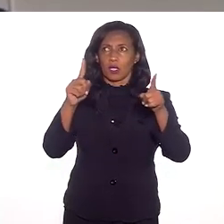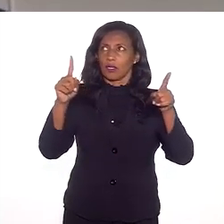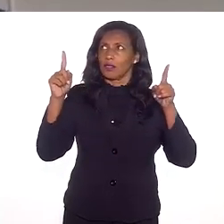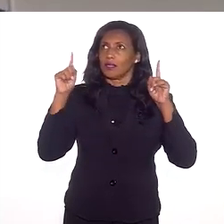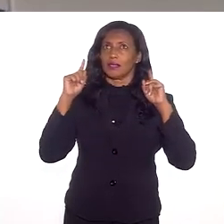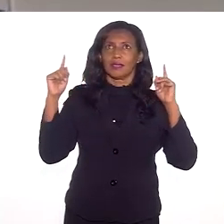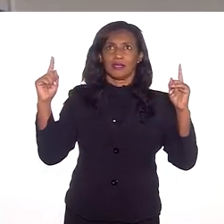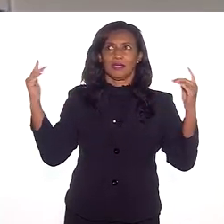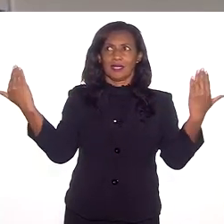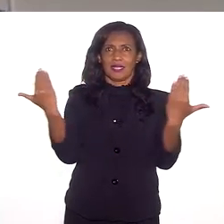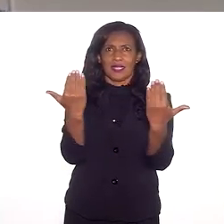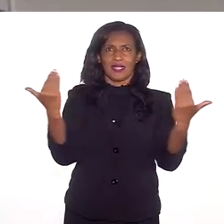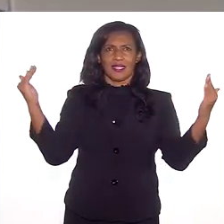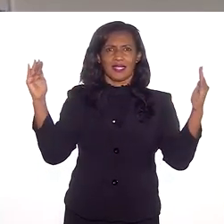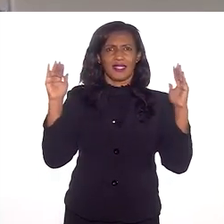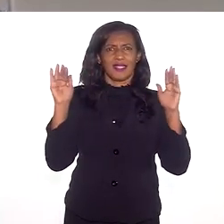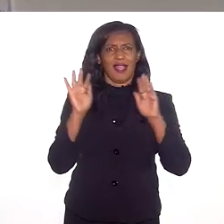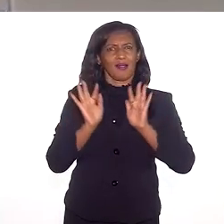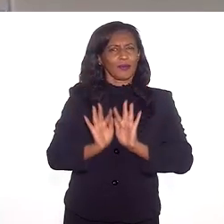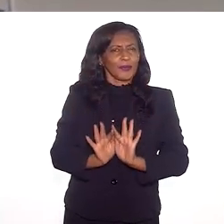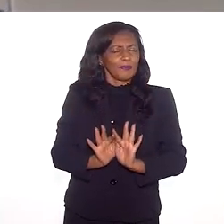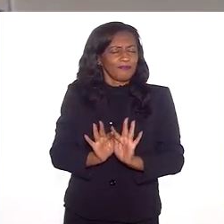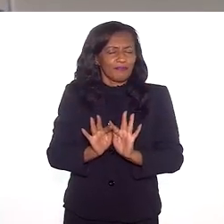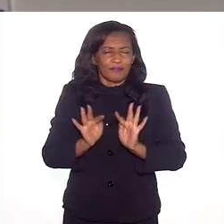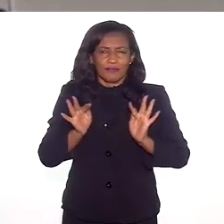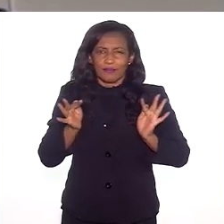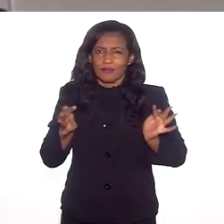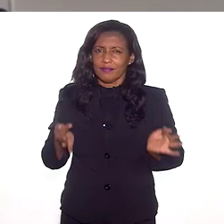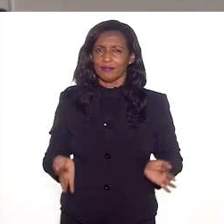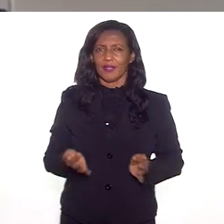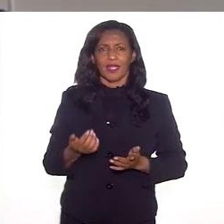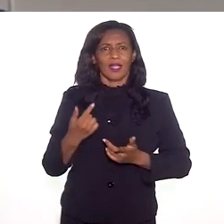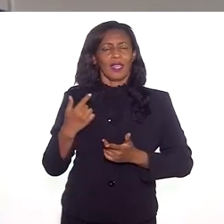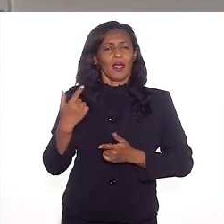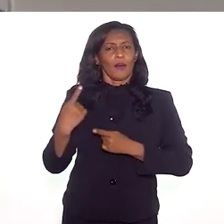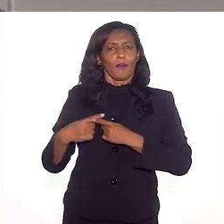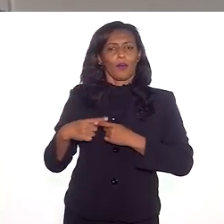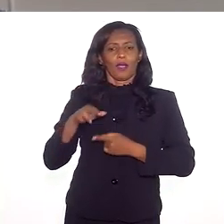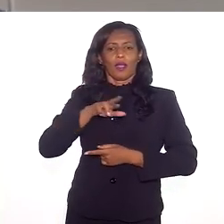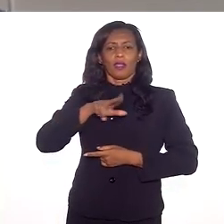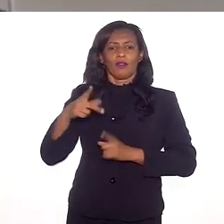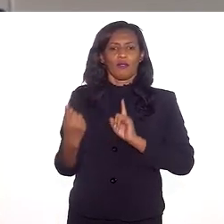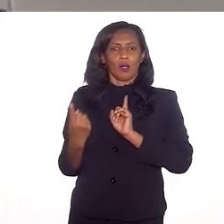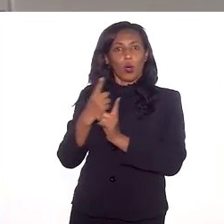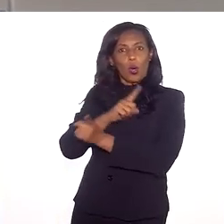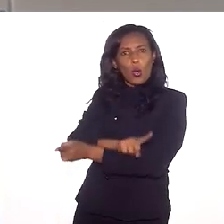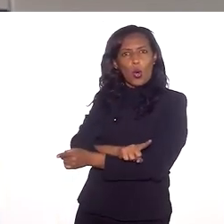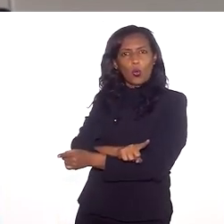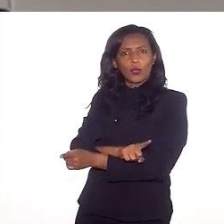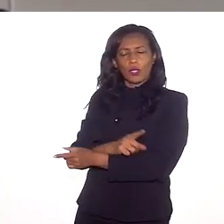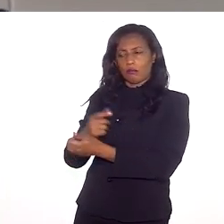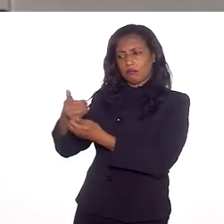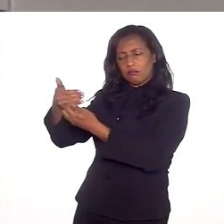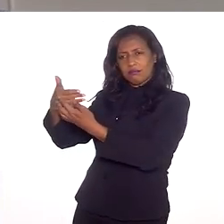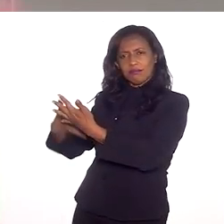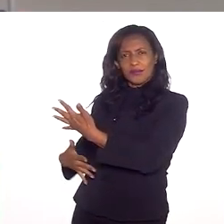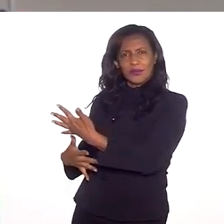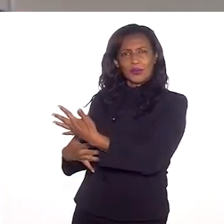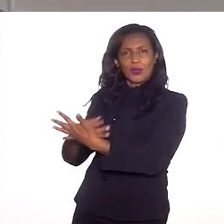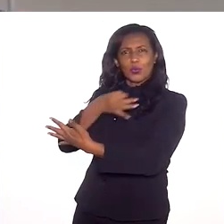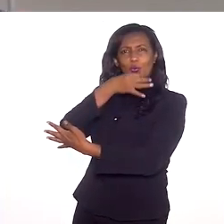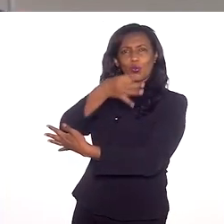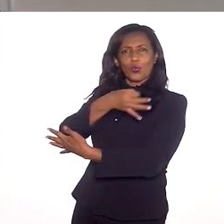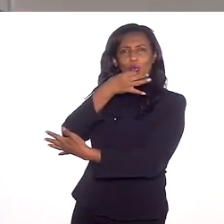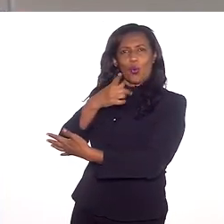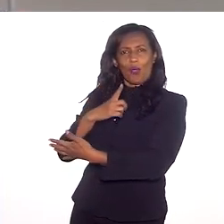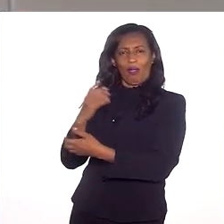amplificada aqui na sala tem que ser uma coisa muito delicada para que isso não vá contra a própria característica